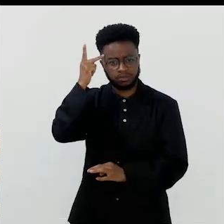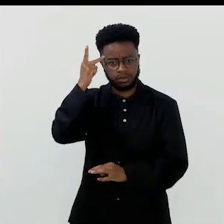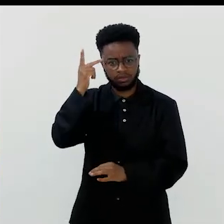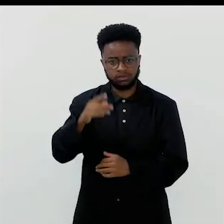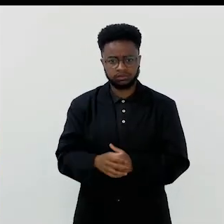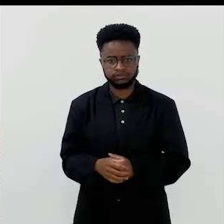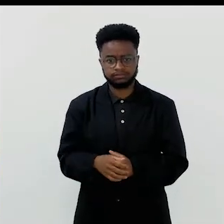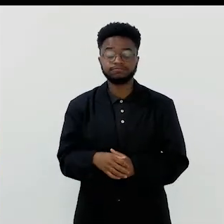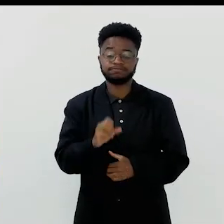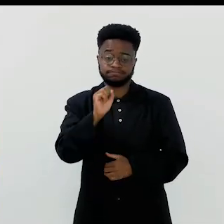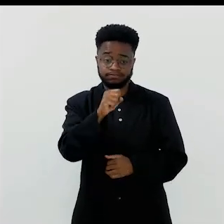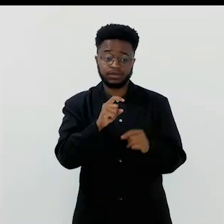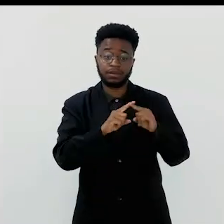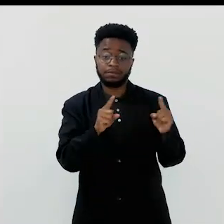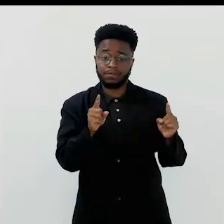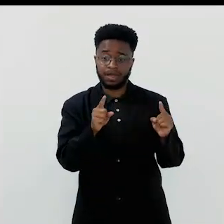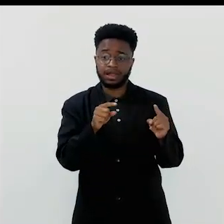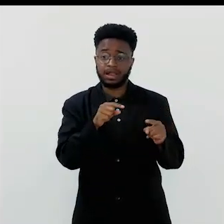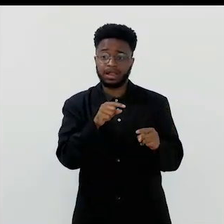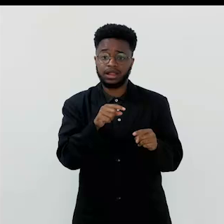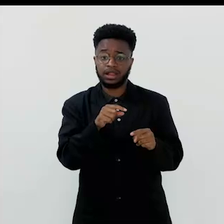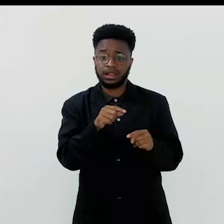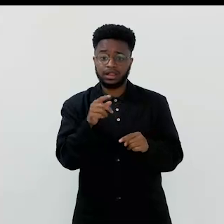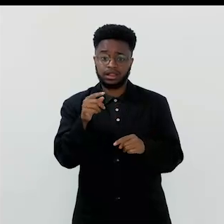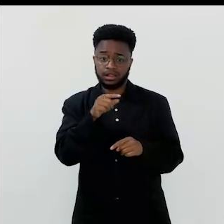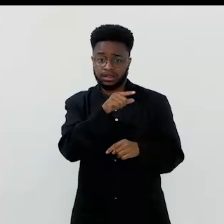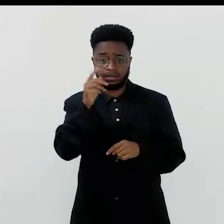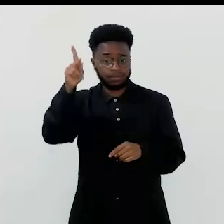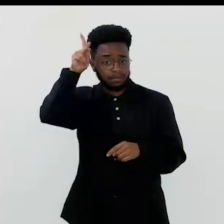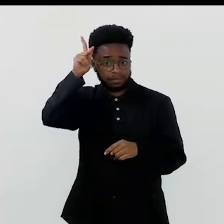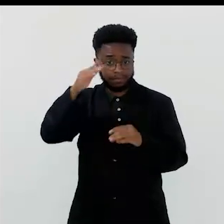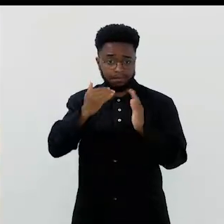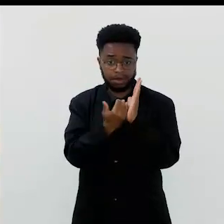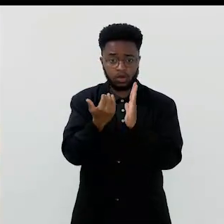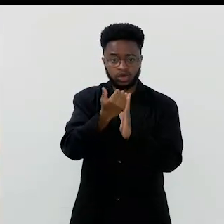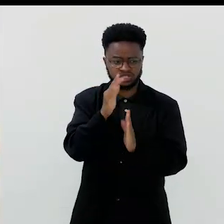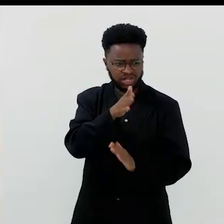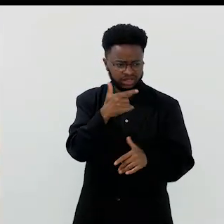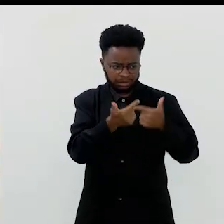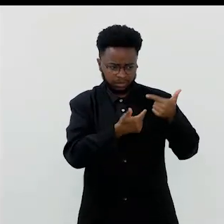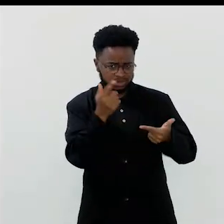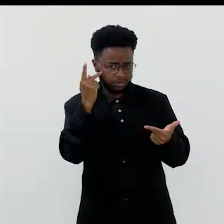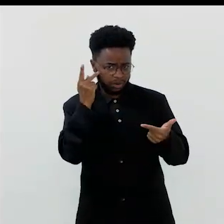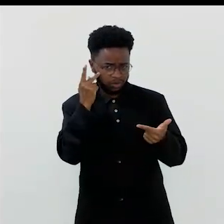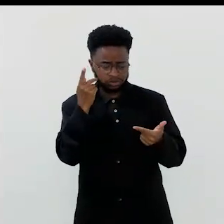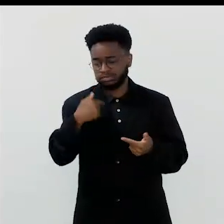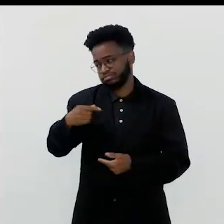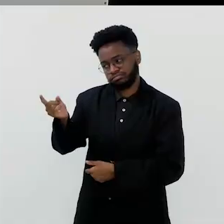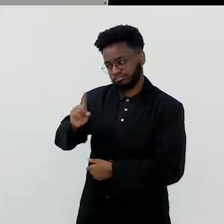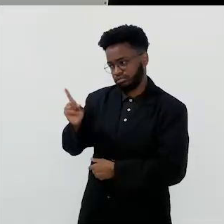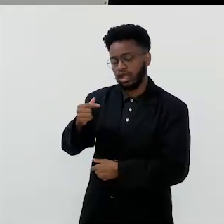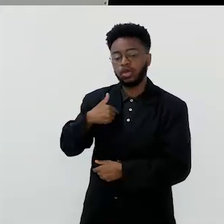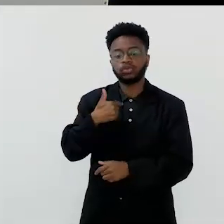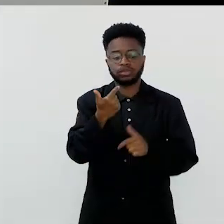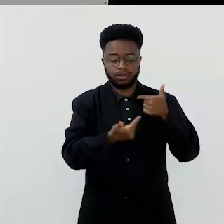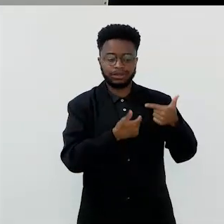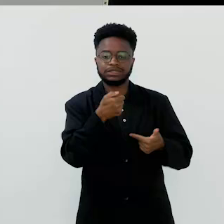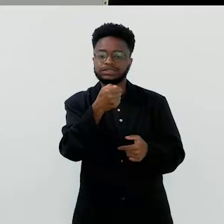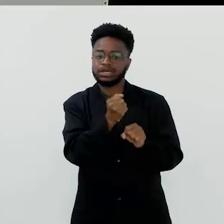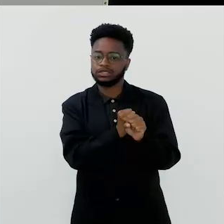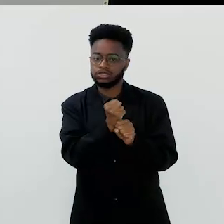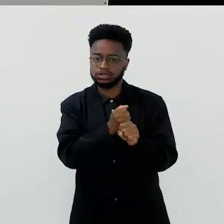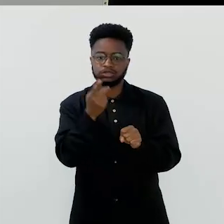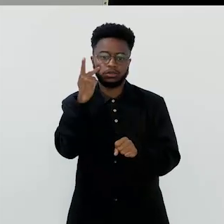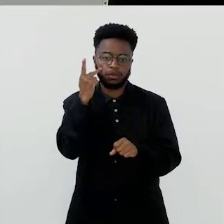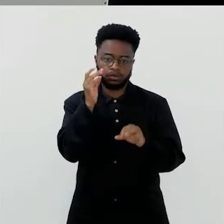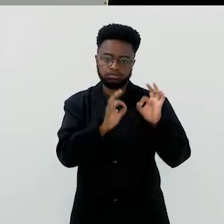em São Paulo. Lá é maior chega a ser maior que aqui de São Paulo. Você já trabalhou em São Paulo? Não, em São Paulo não. Eu trabalhei em São Paulo, eu fiquei